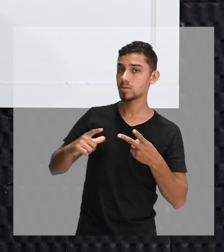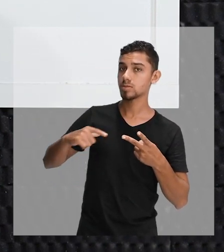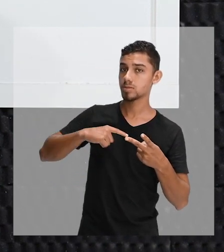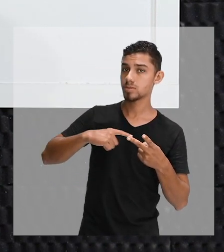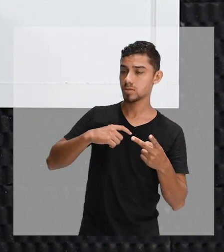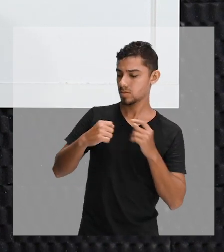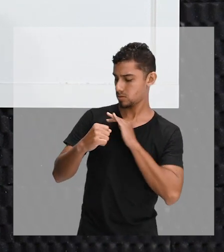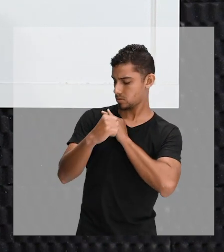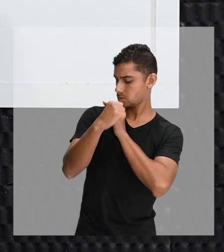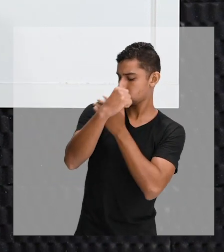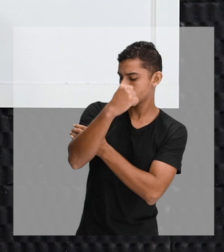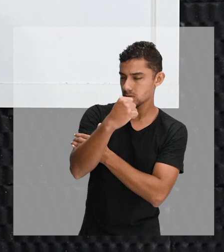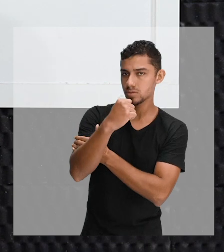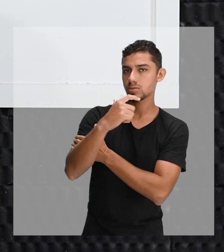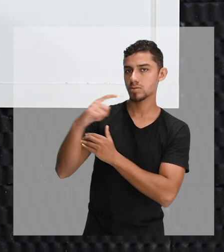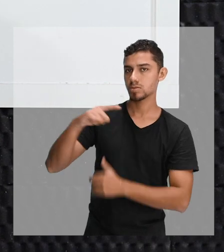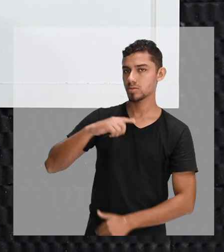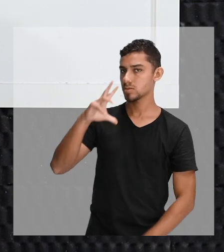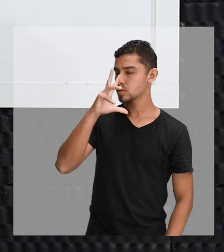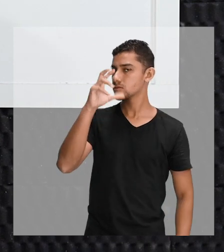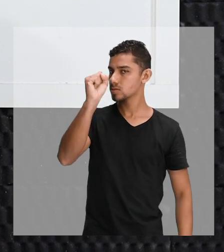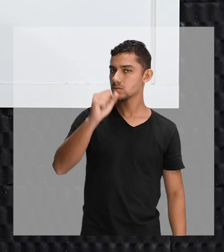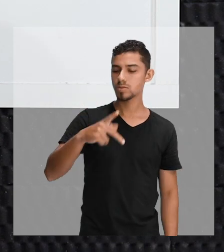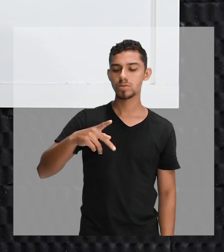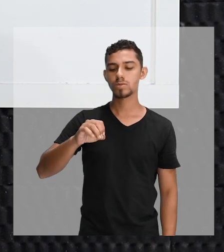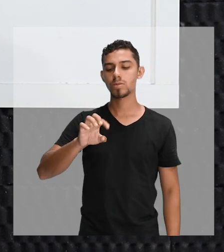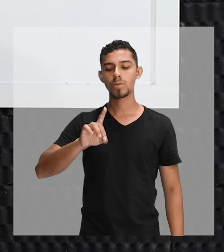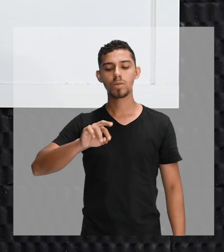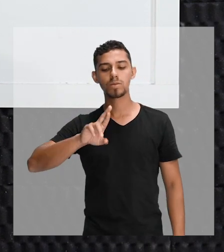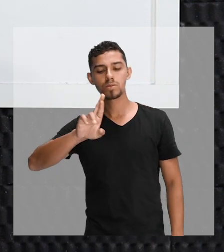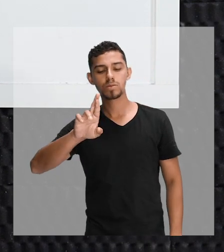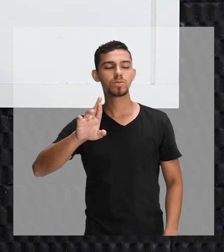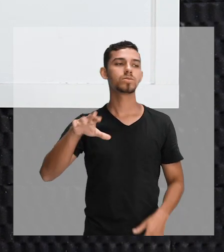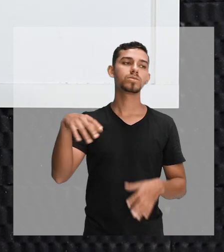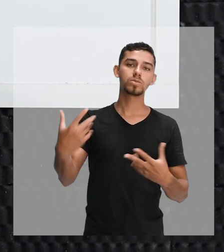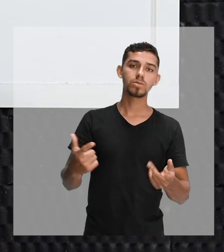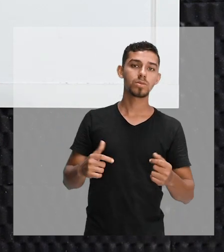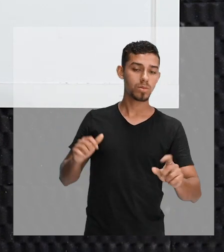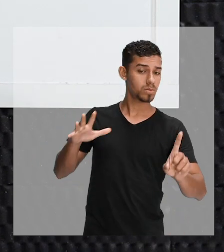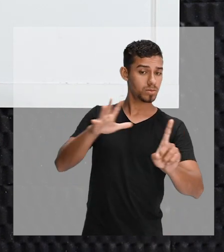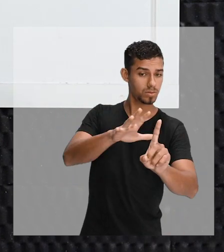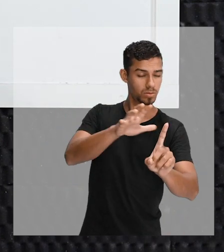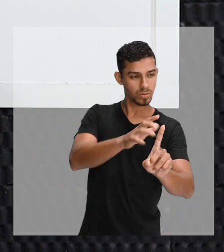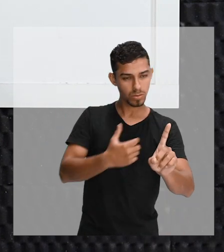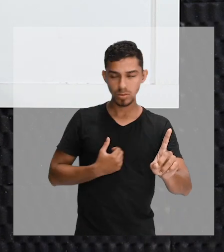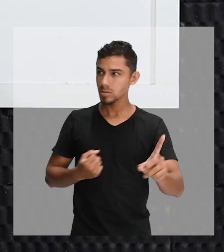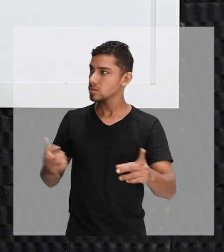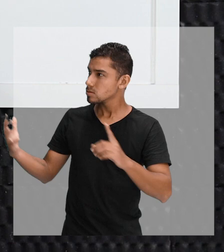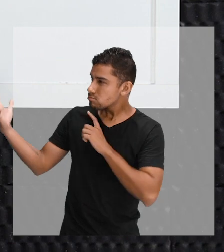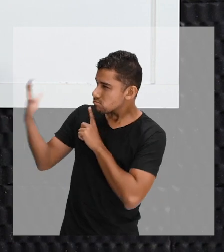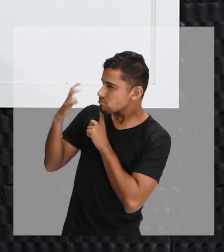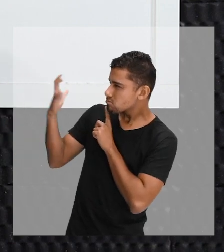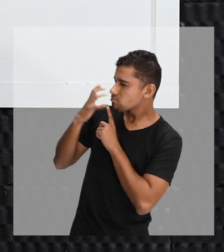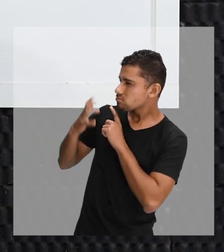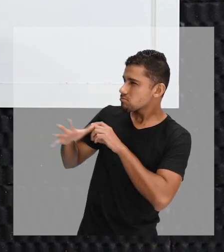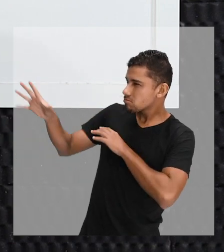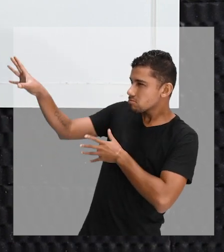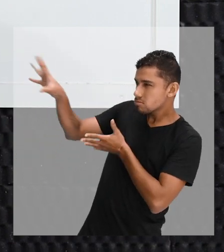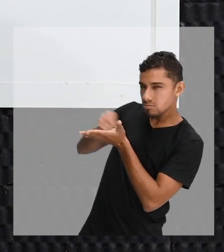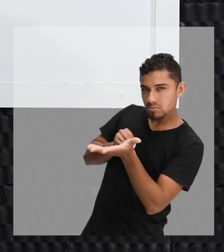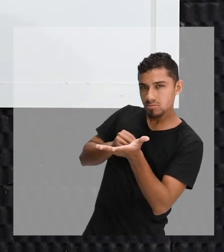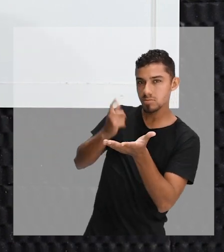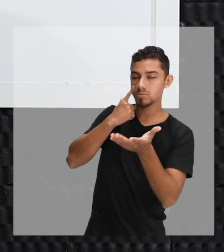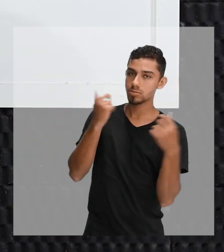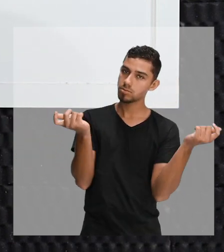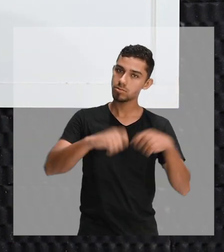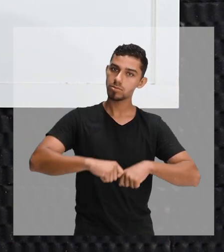essa capacidade de você jogar para fora aquilo que tem dentro de si pode influenciar alguém, e esta capacidade de influenciar vai estar associada ao poder,